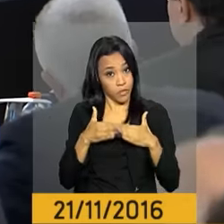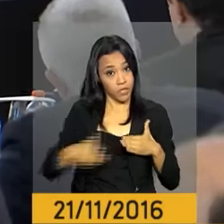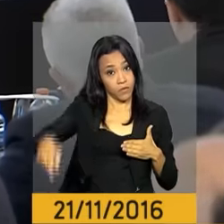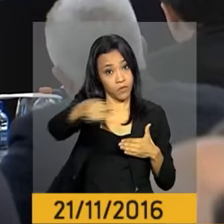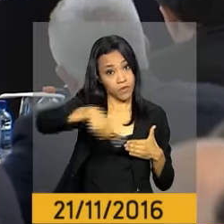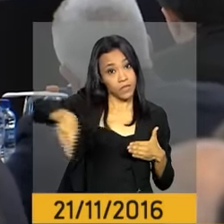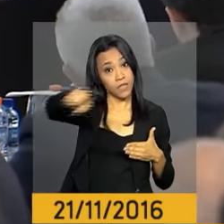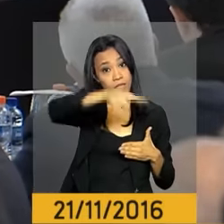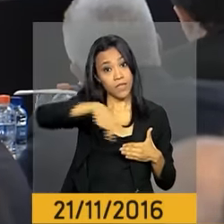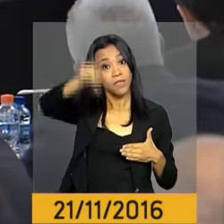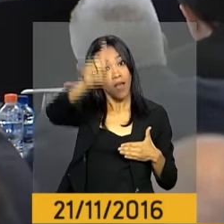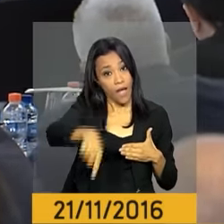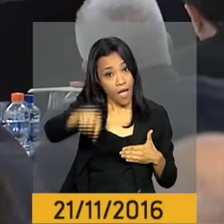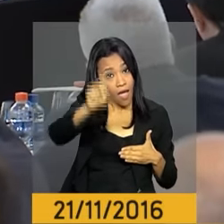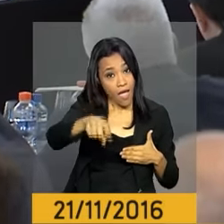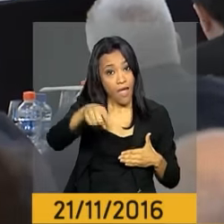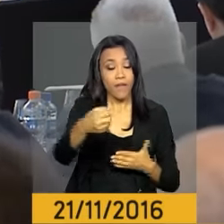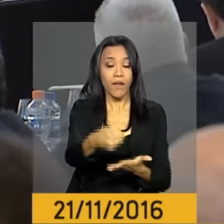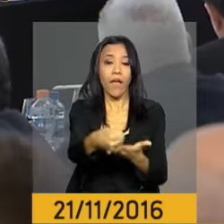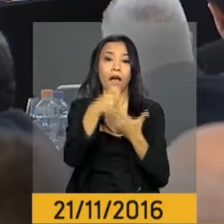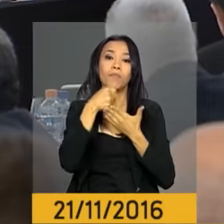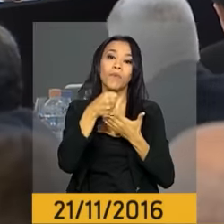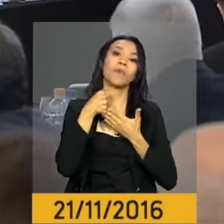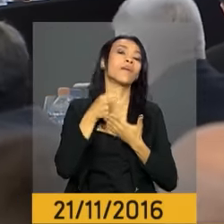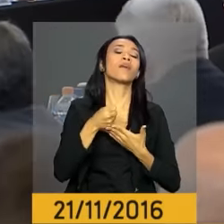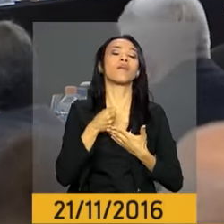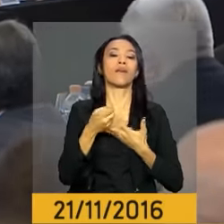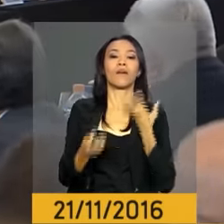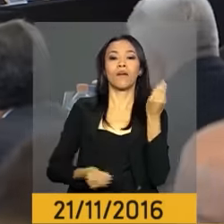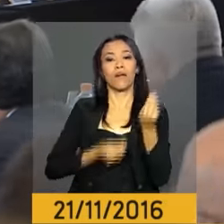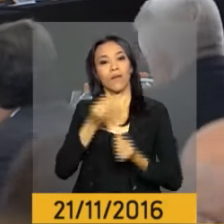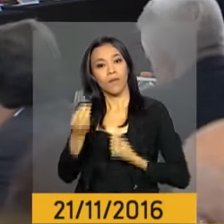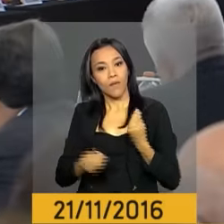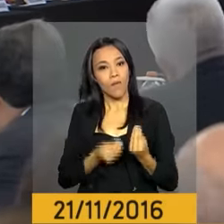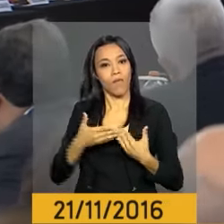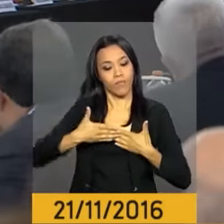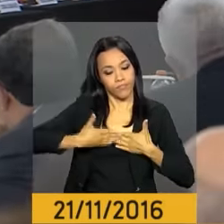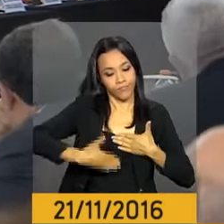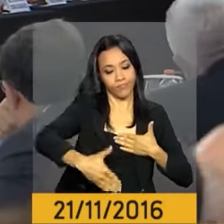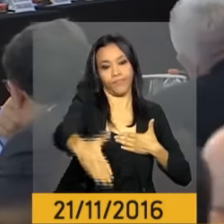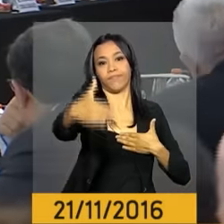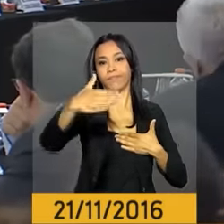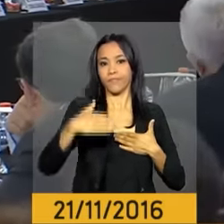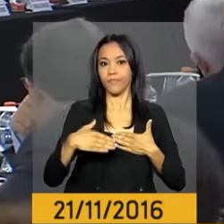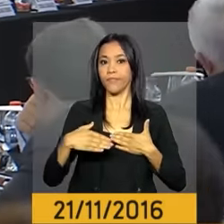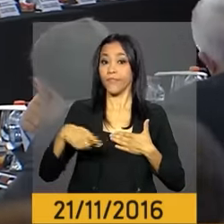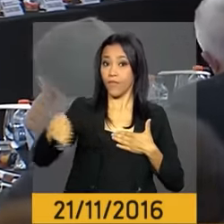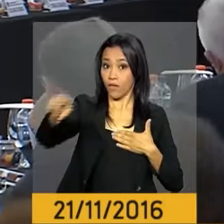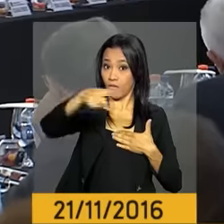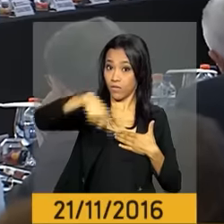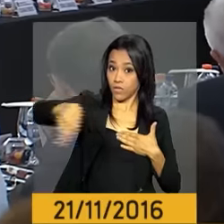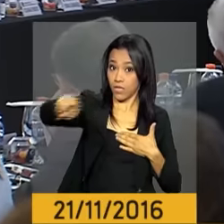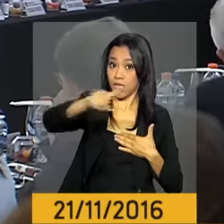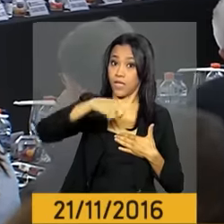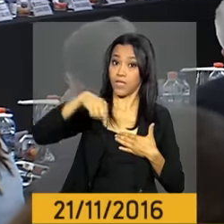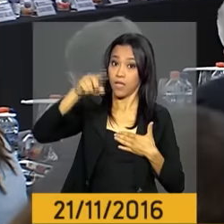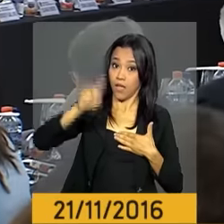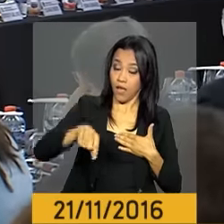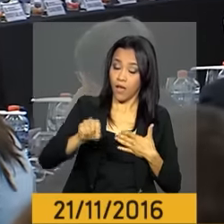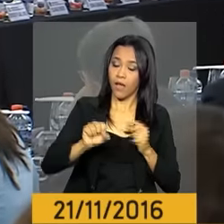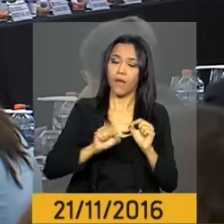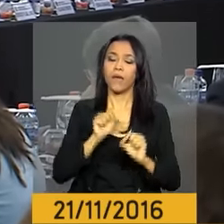os agentes da governabilidade. Serão, ao lado de muitos, os